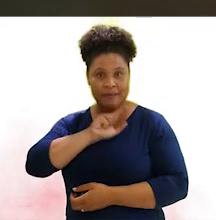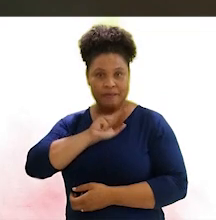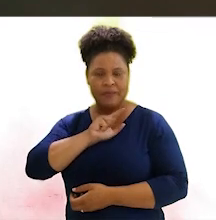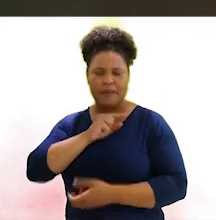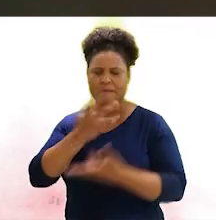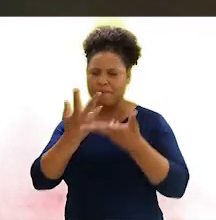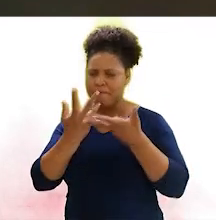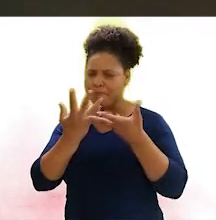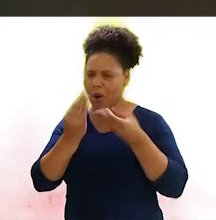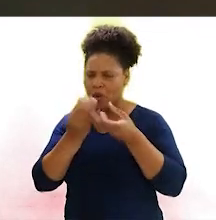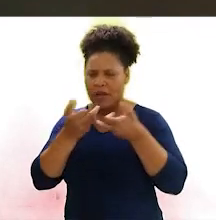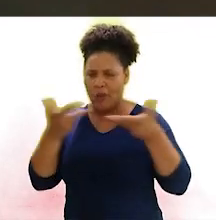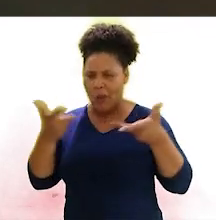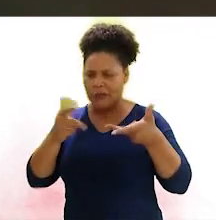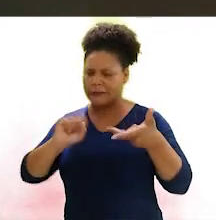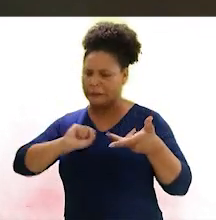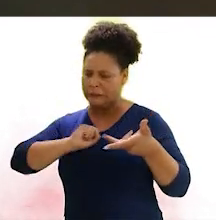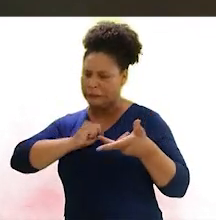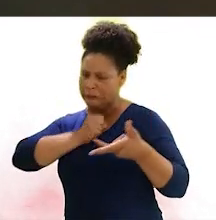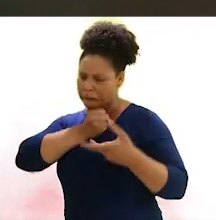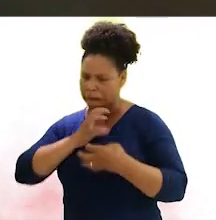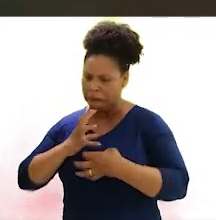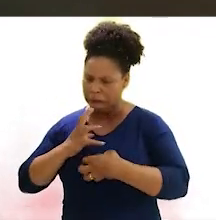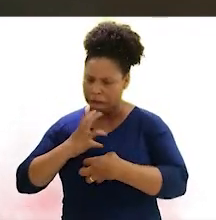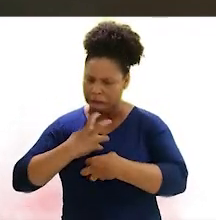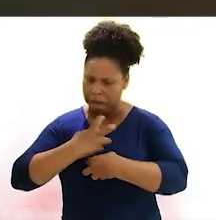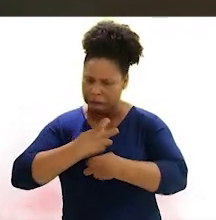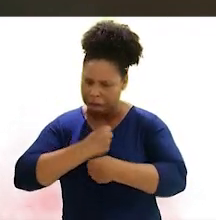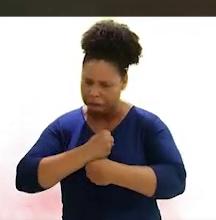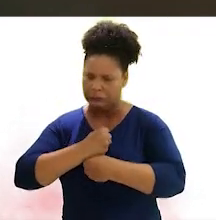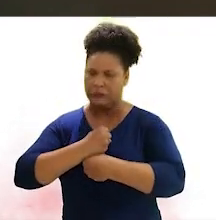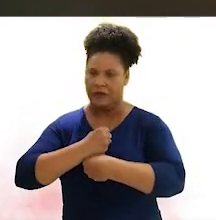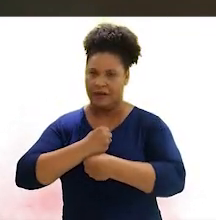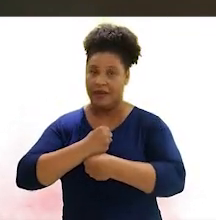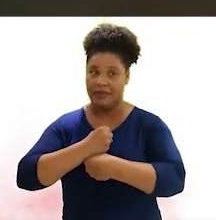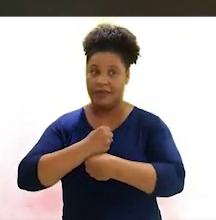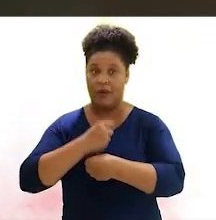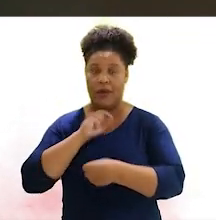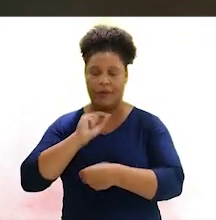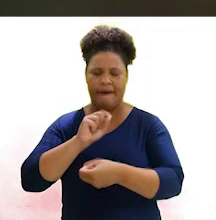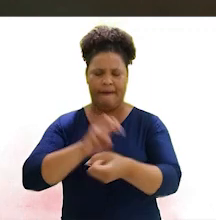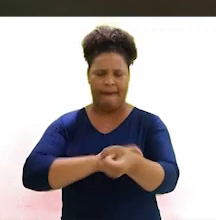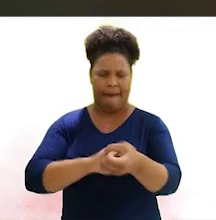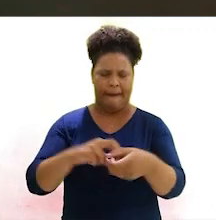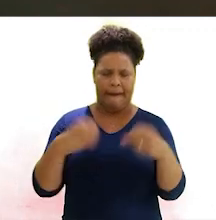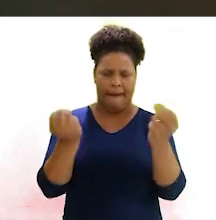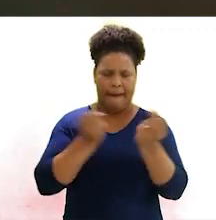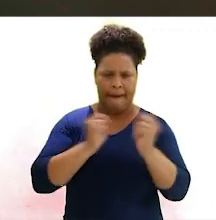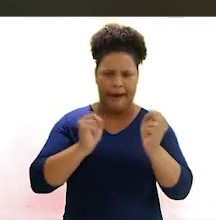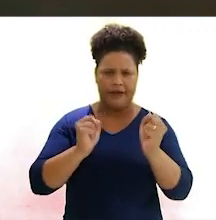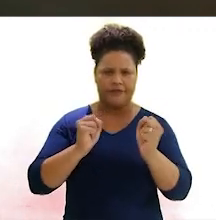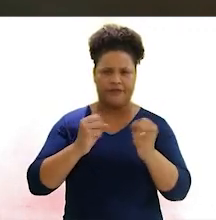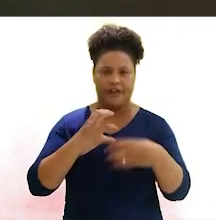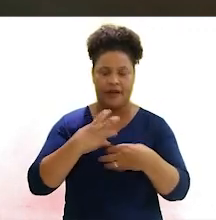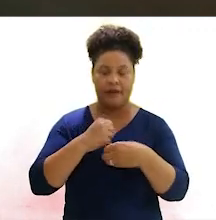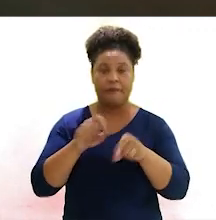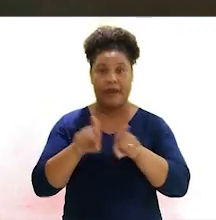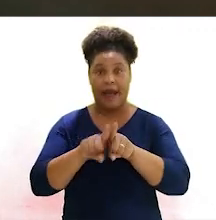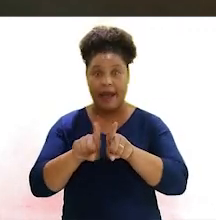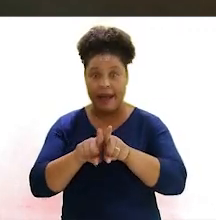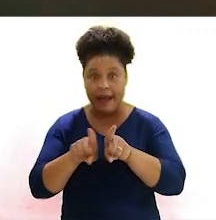pelas quais me revoltar então eu sempre fico nesse lugar de raiva ao mesmo tempo que eu